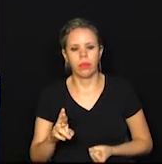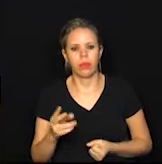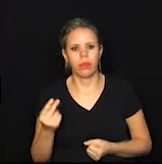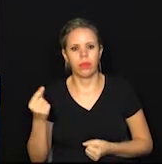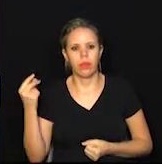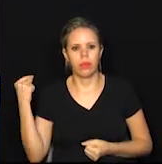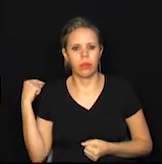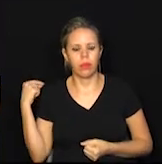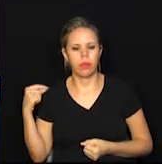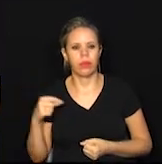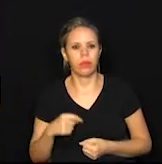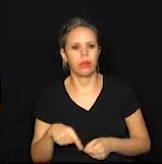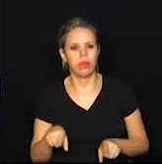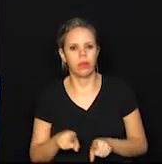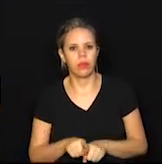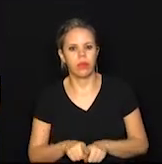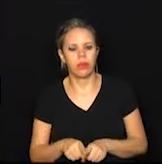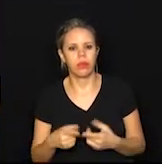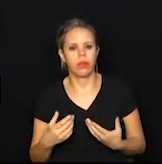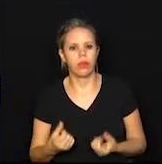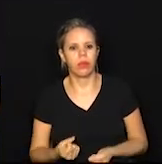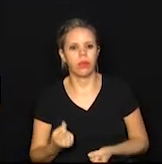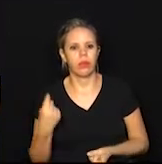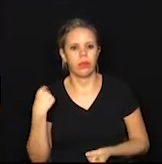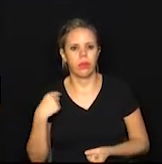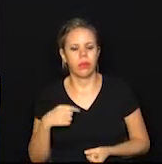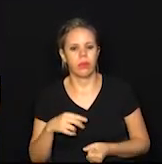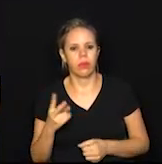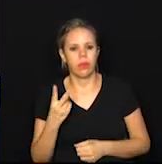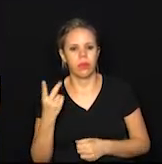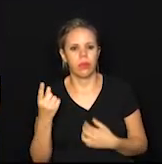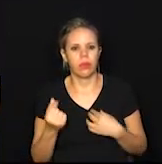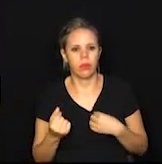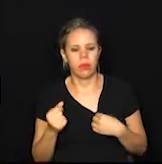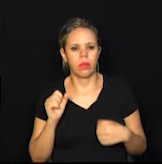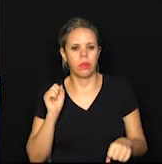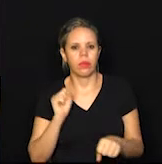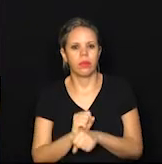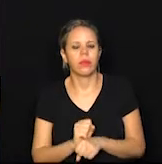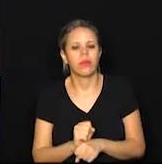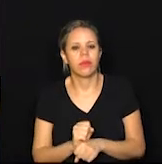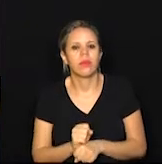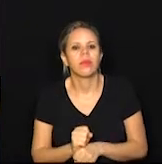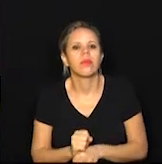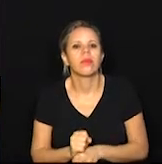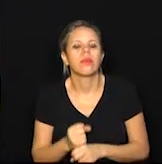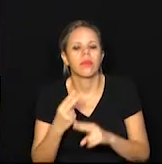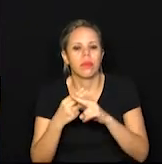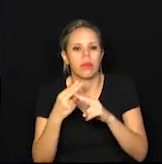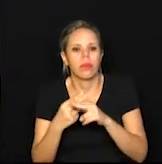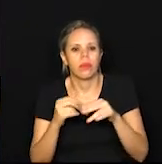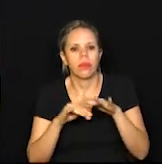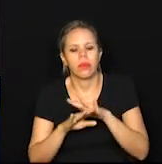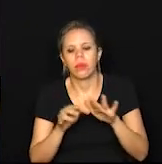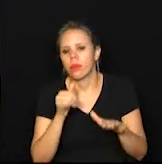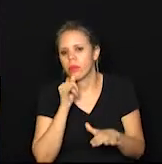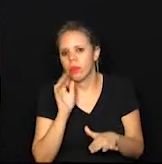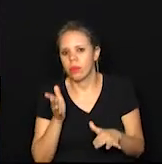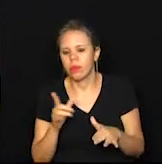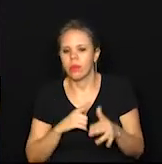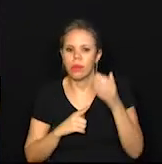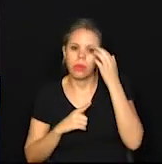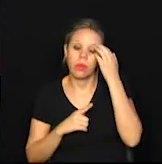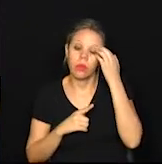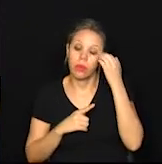Esse ginásio também é uma concepção antiga. O valor estava parado na Caixa e tinha